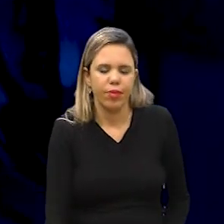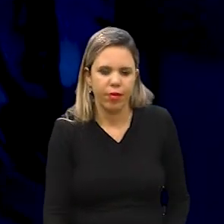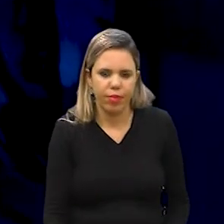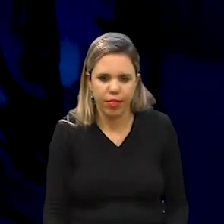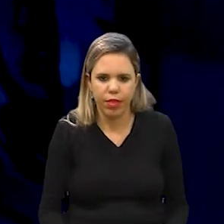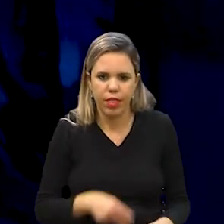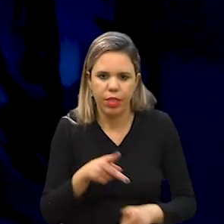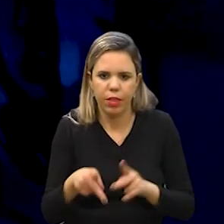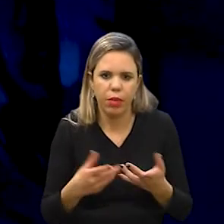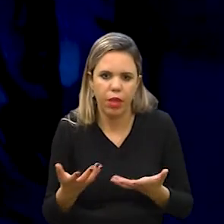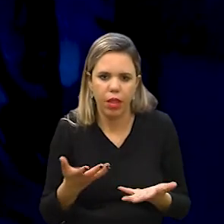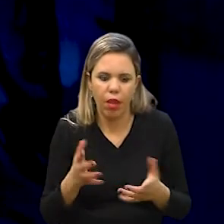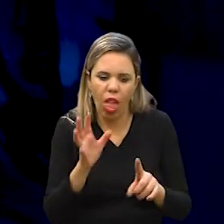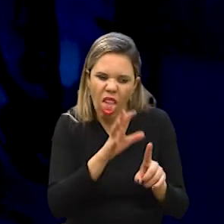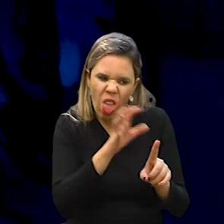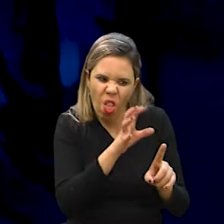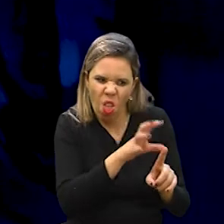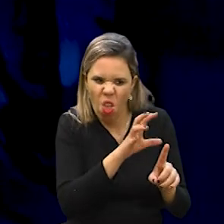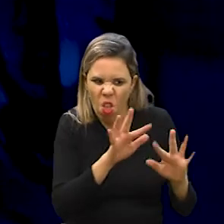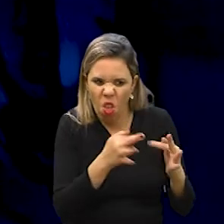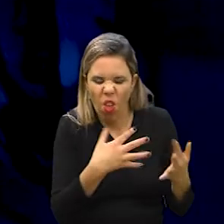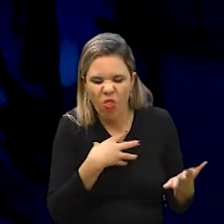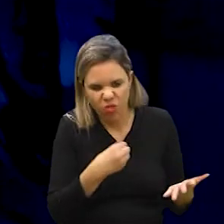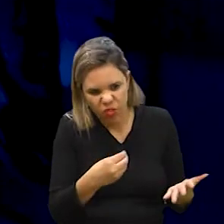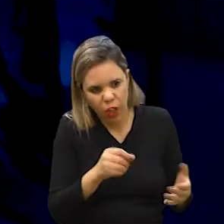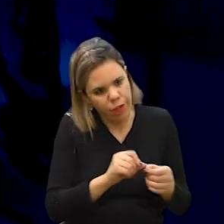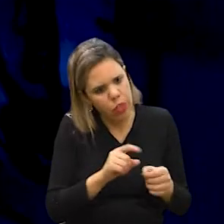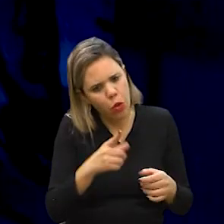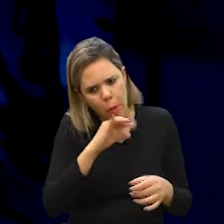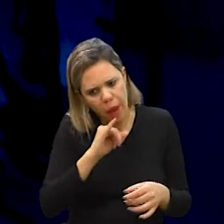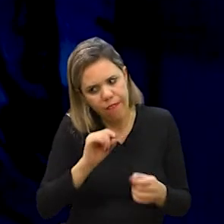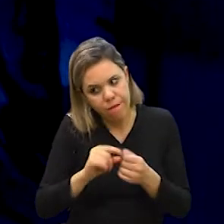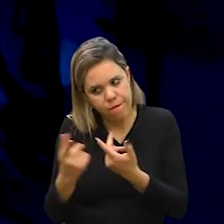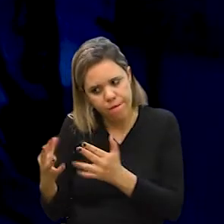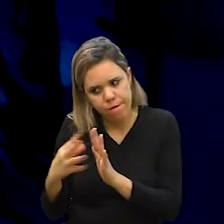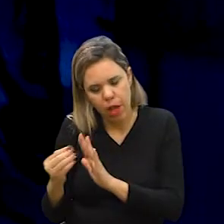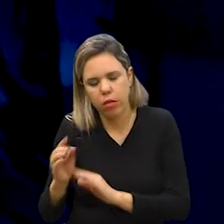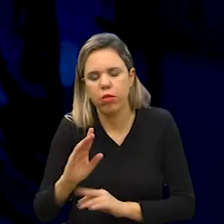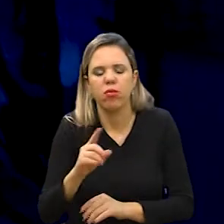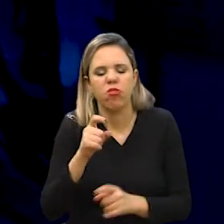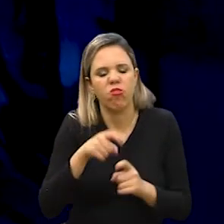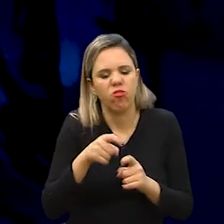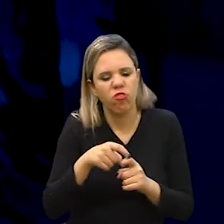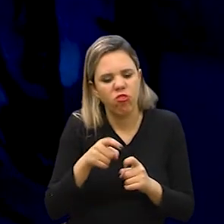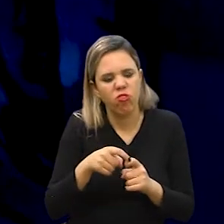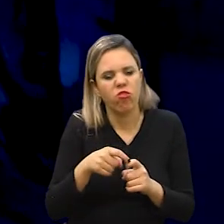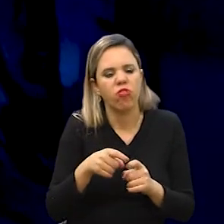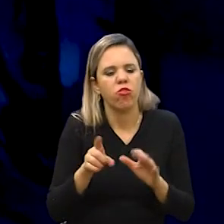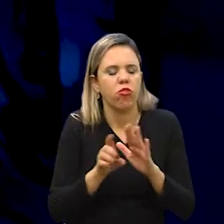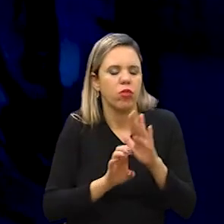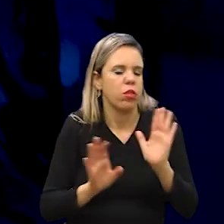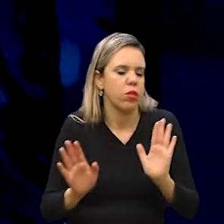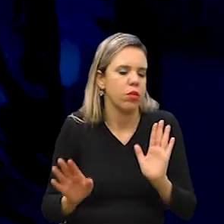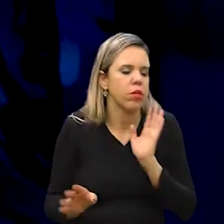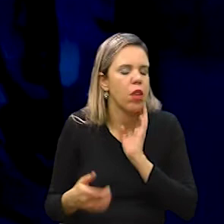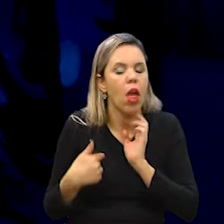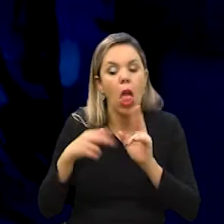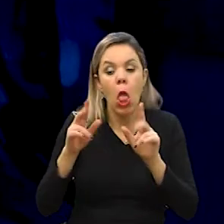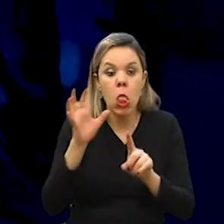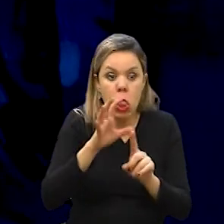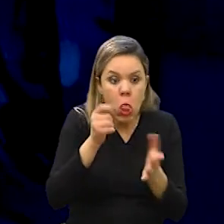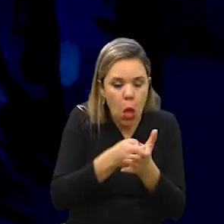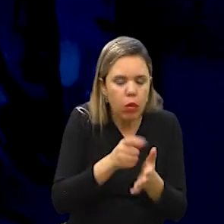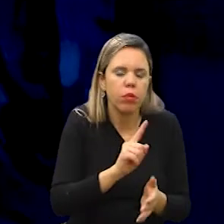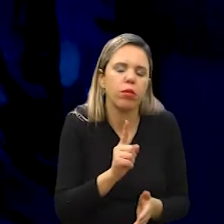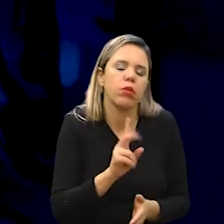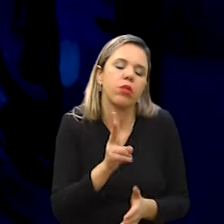verdade, muitas pessoas querem induzir os seus filhos a fazerem aquilo que o pai faz. Ser médico, ser empresário. Eu nunca